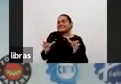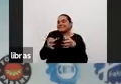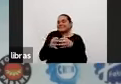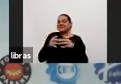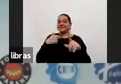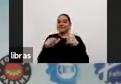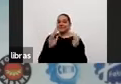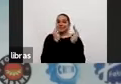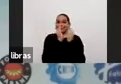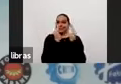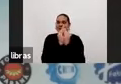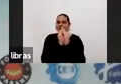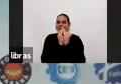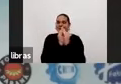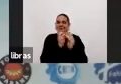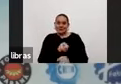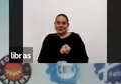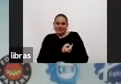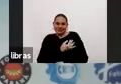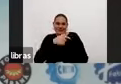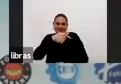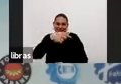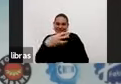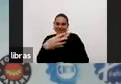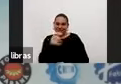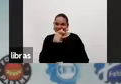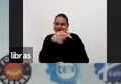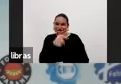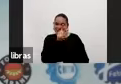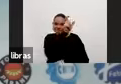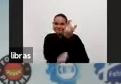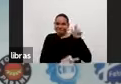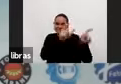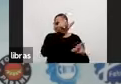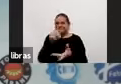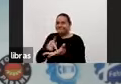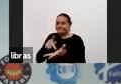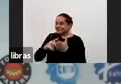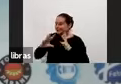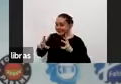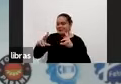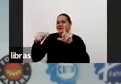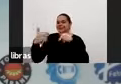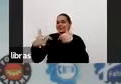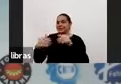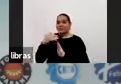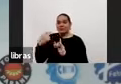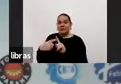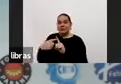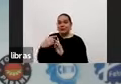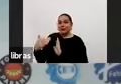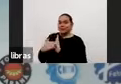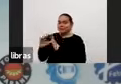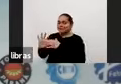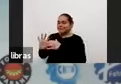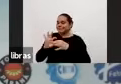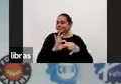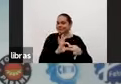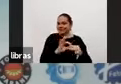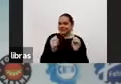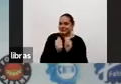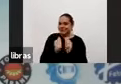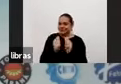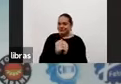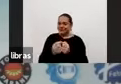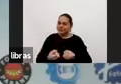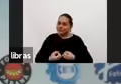dos 747. Na verdade, de todos os trabalhadores, porque também os demais estão ajudando. Vou contar para vocês, aqui dentro